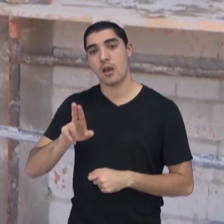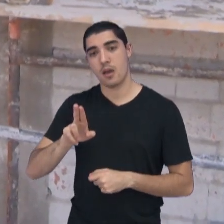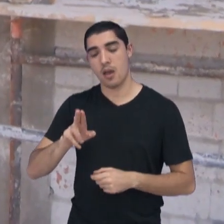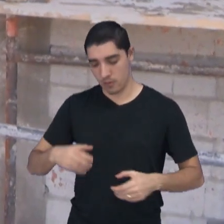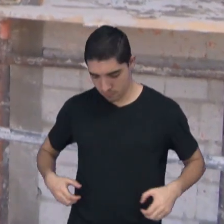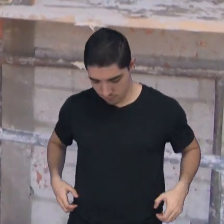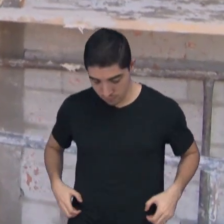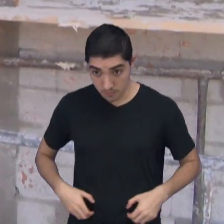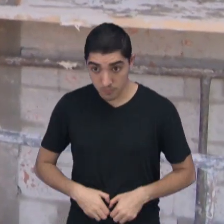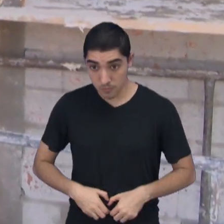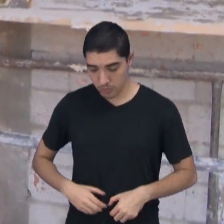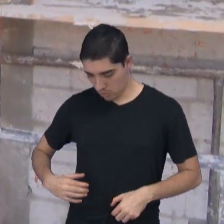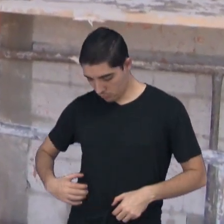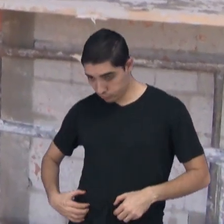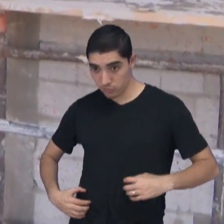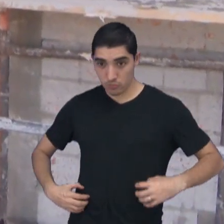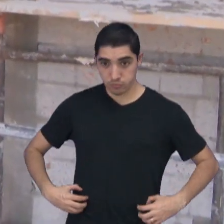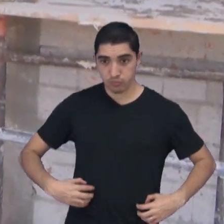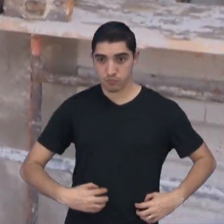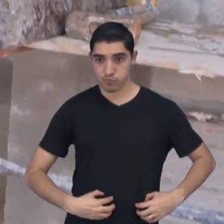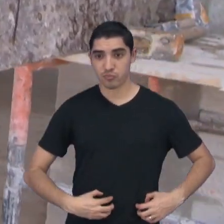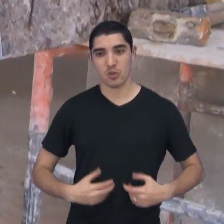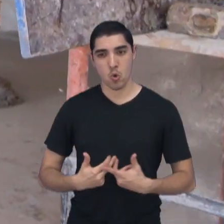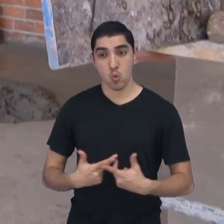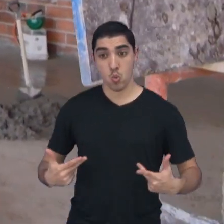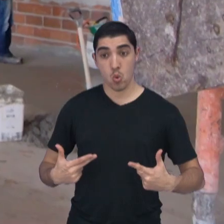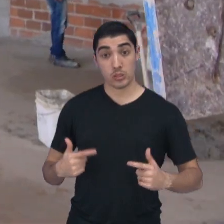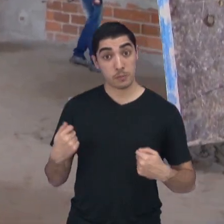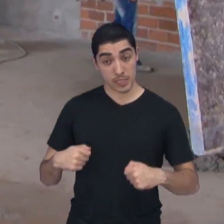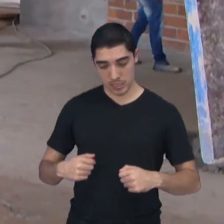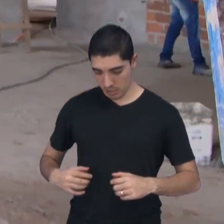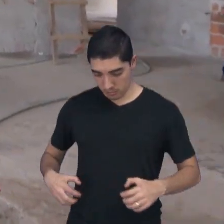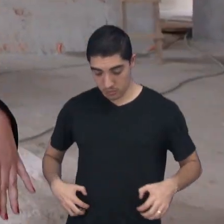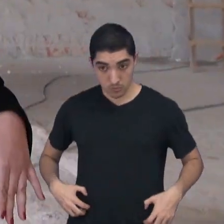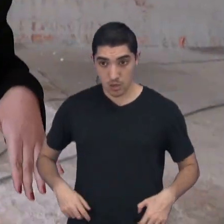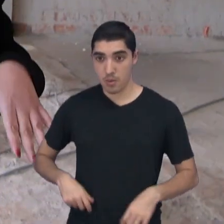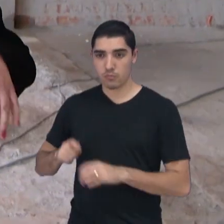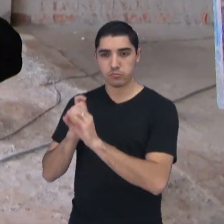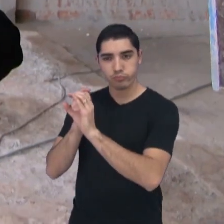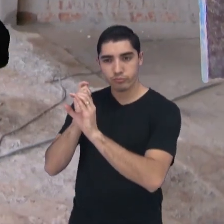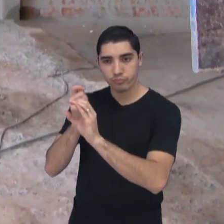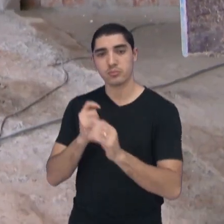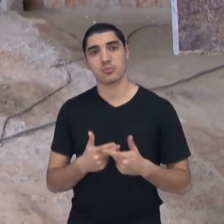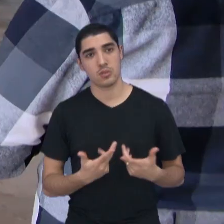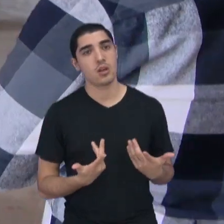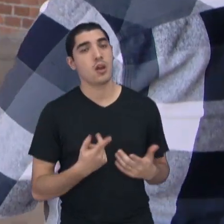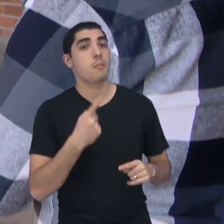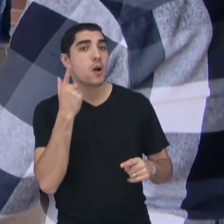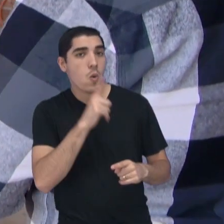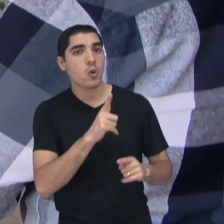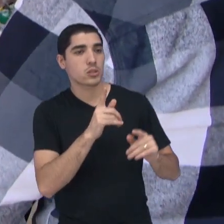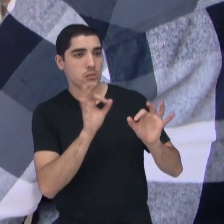de carpinteiro, onde ele coloca todos os equipamentos travados nele. Para não ficar solto e ficar de fácil acesso.